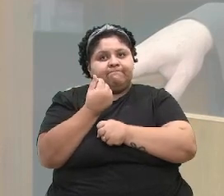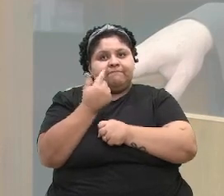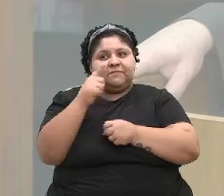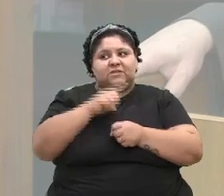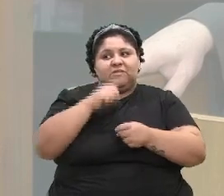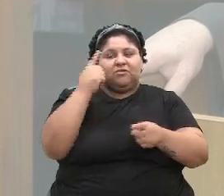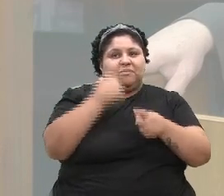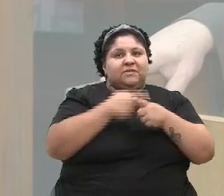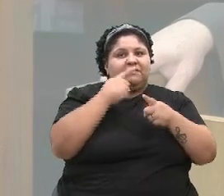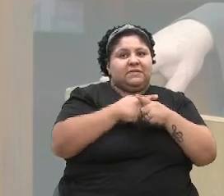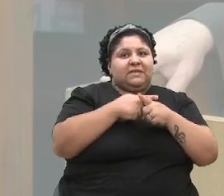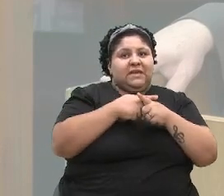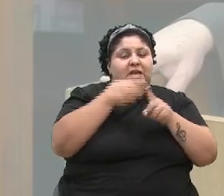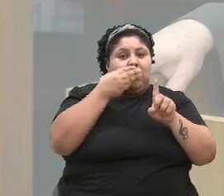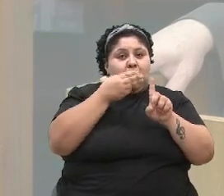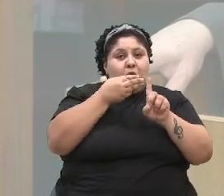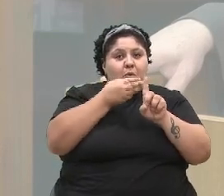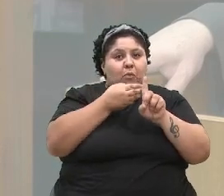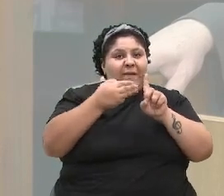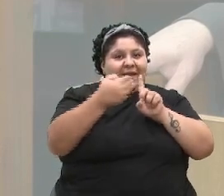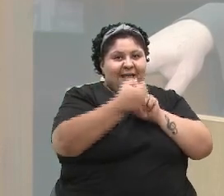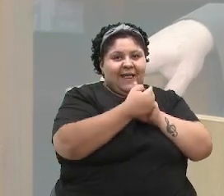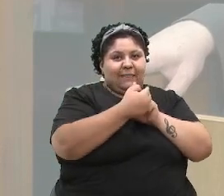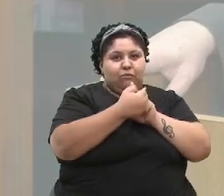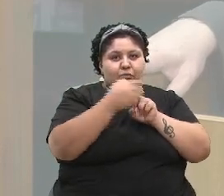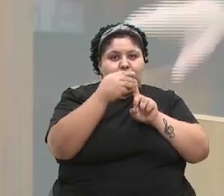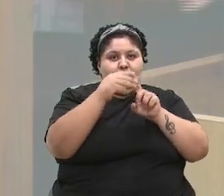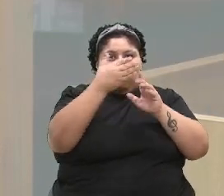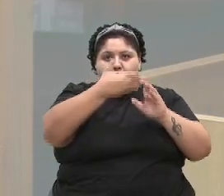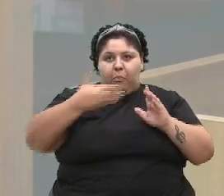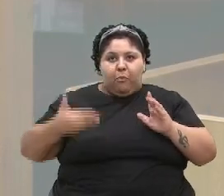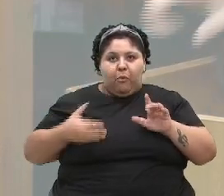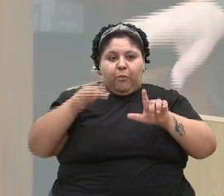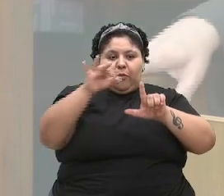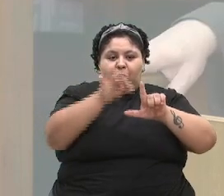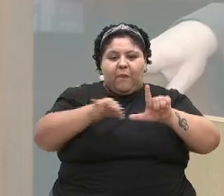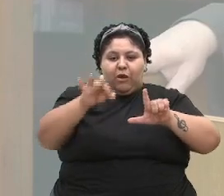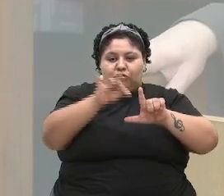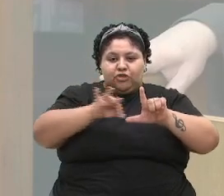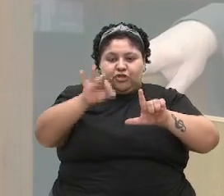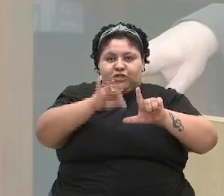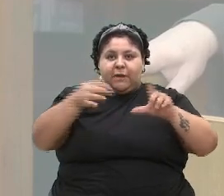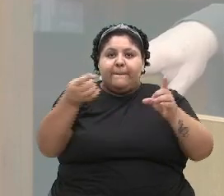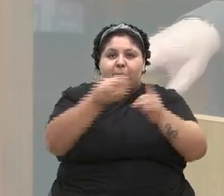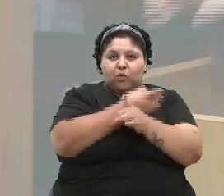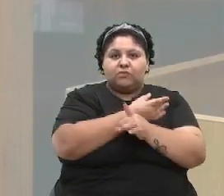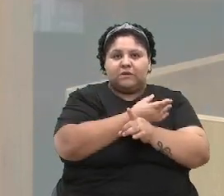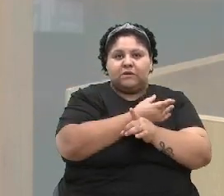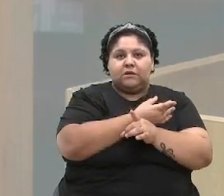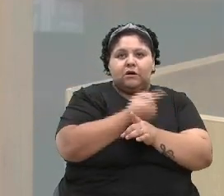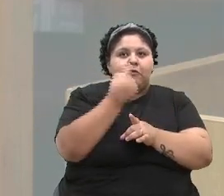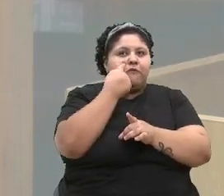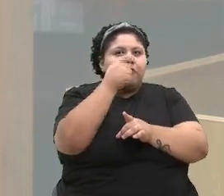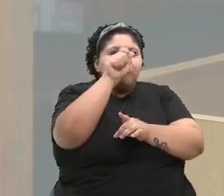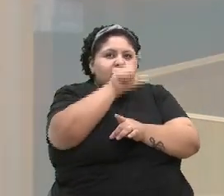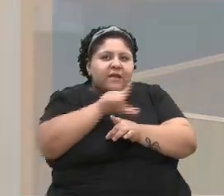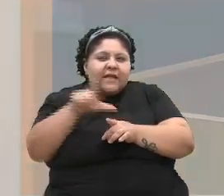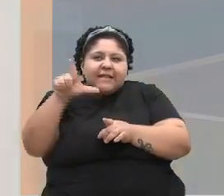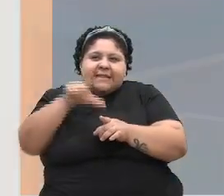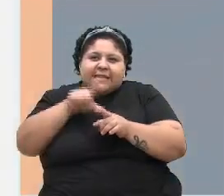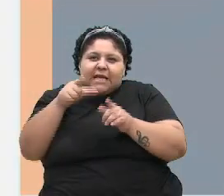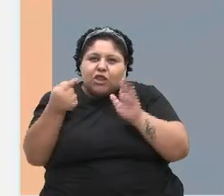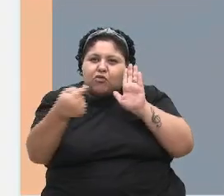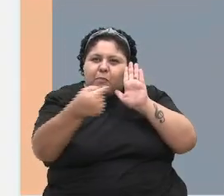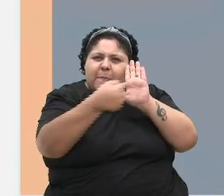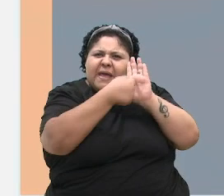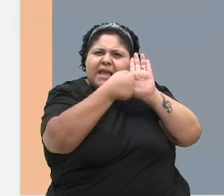mercado público, por não ter uma logística favorável. Então, quando vocês olham o naviozinho ali, no meio tem um cifrão, só que ficou